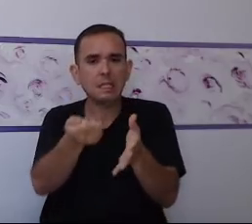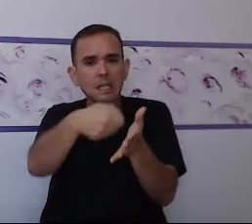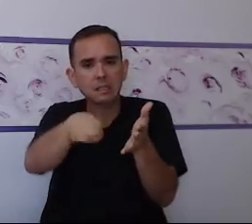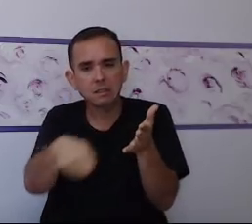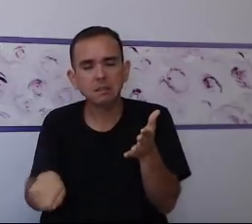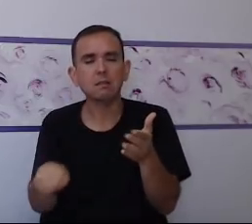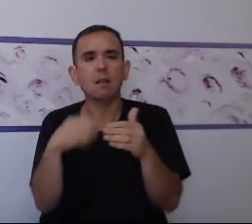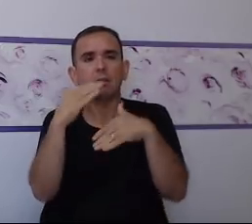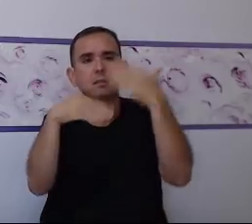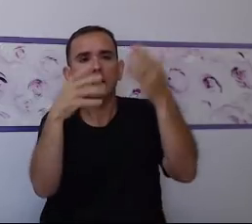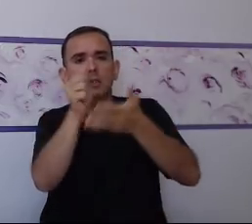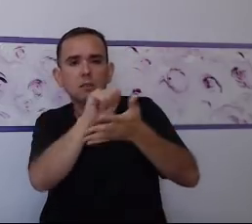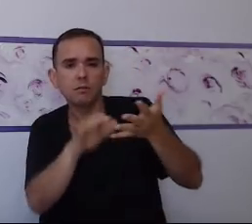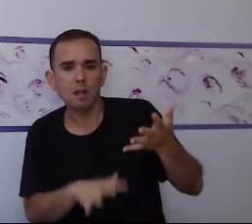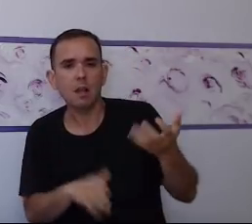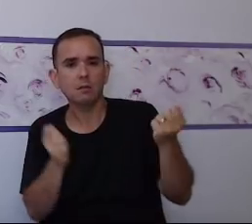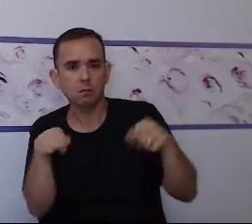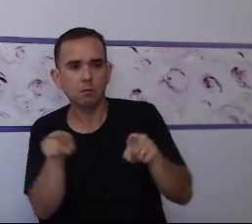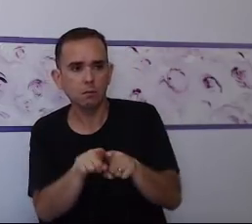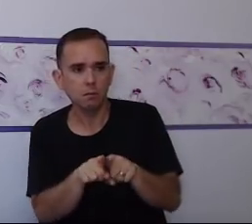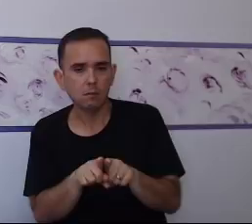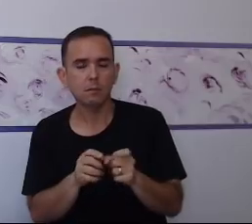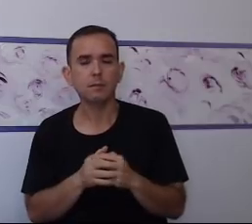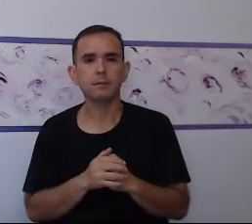escrita, para o desenvolvimento de atividades.